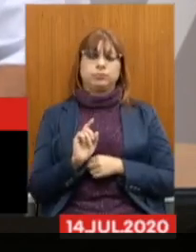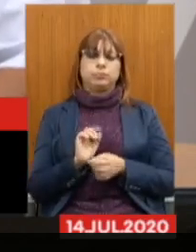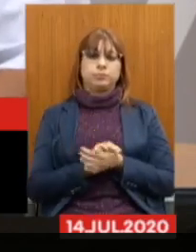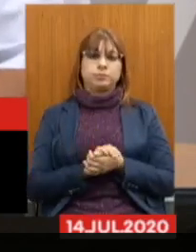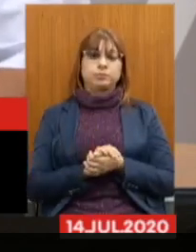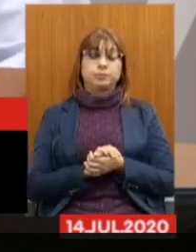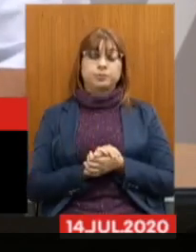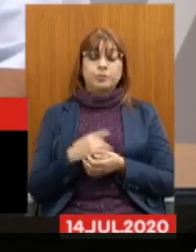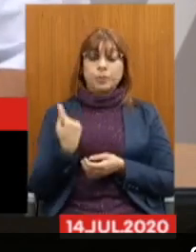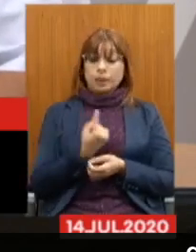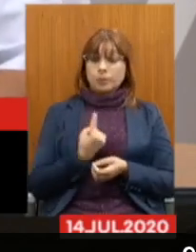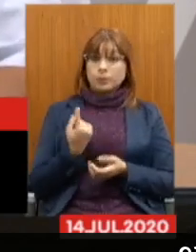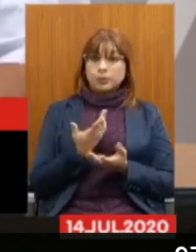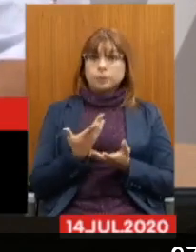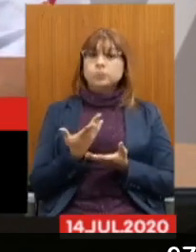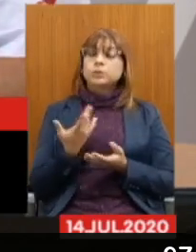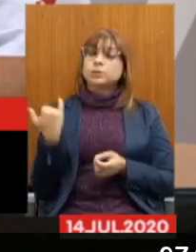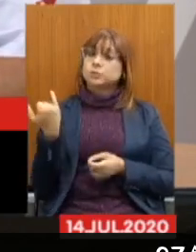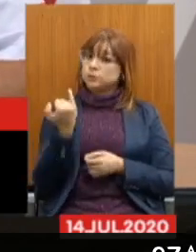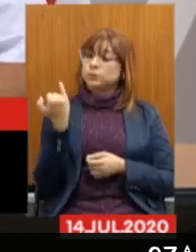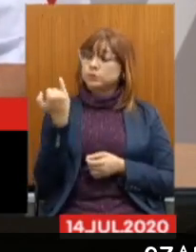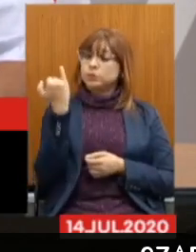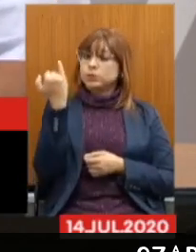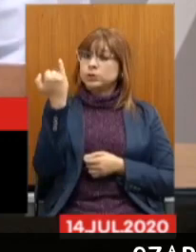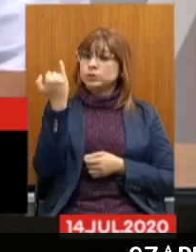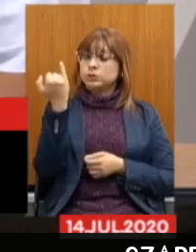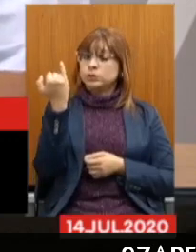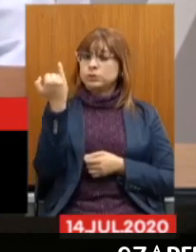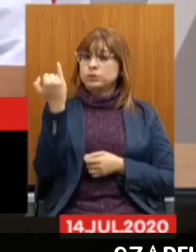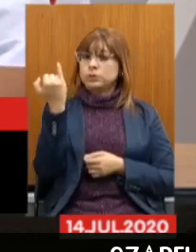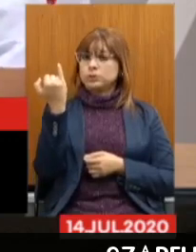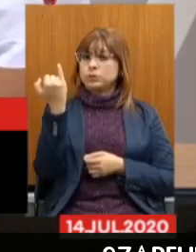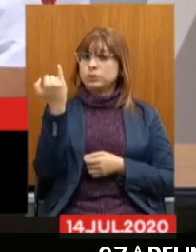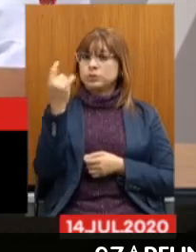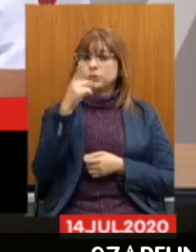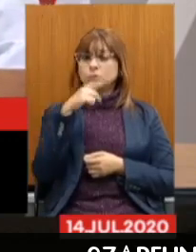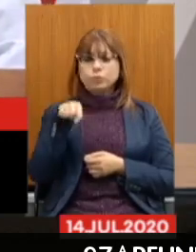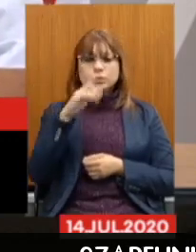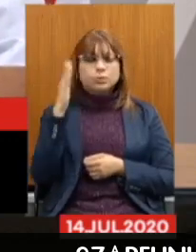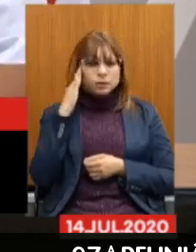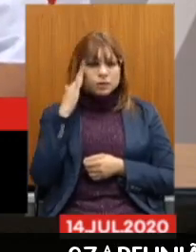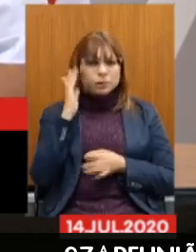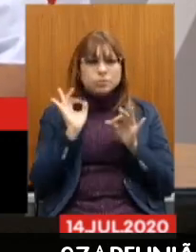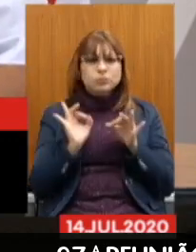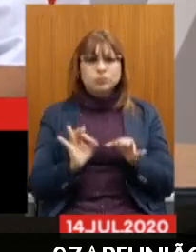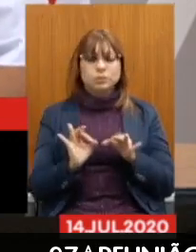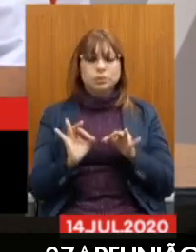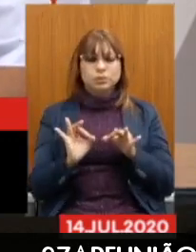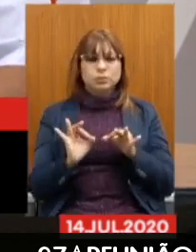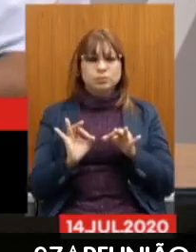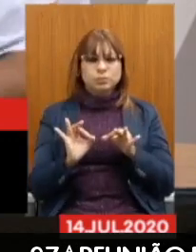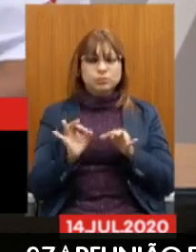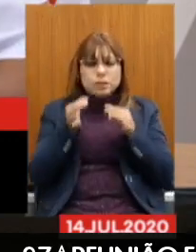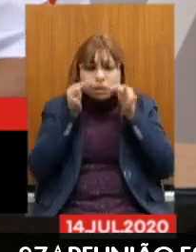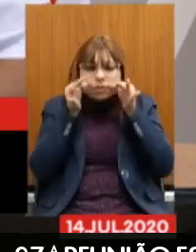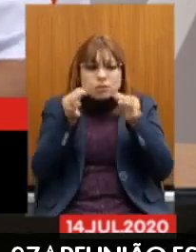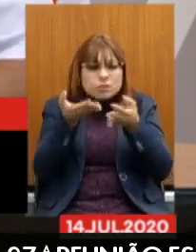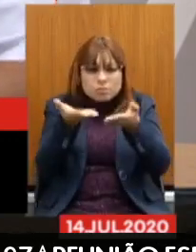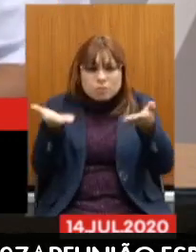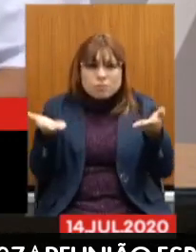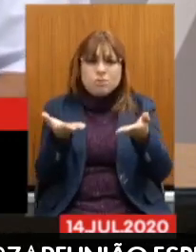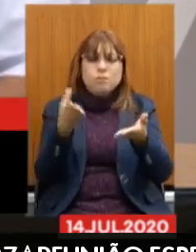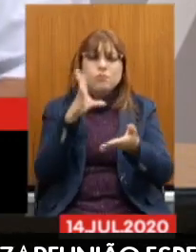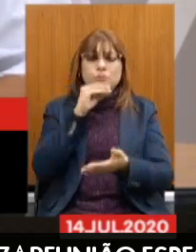E, para nós, é muito importante que ouçam realmente, de fato, os servidores, e principalmente